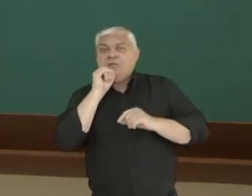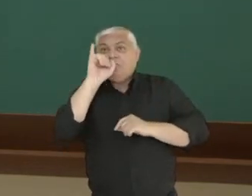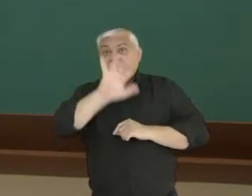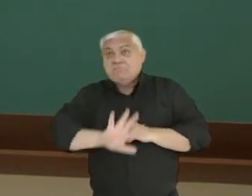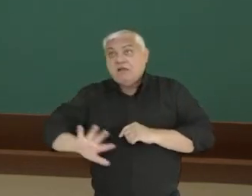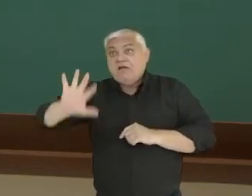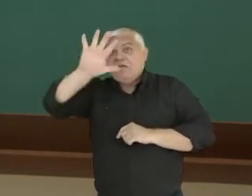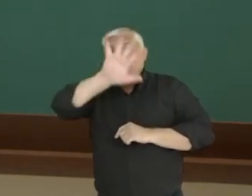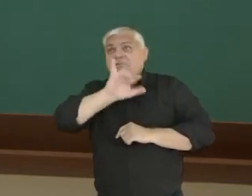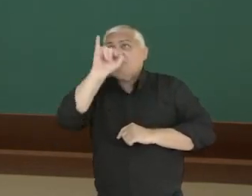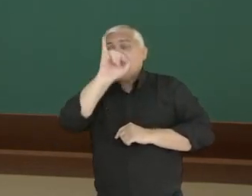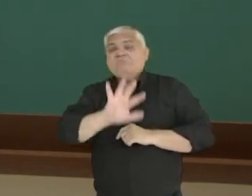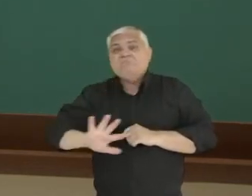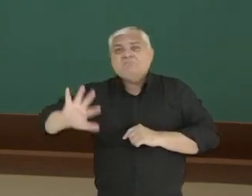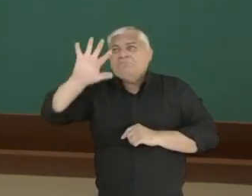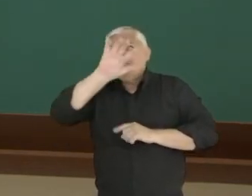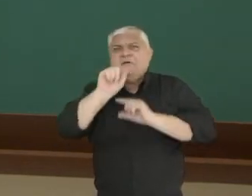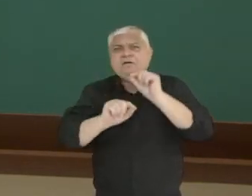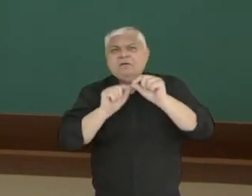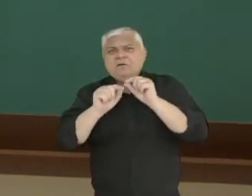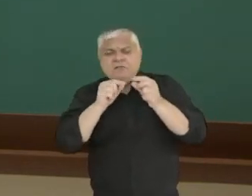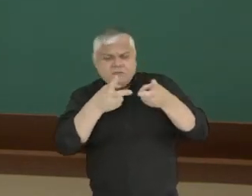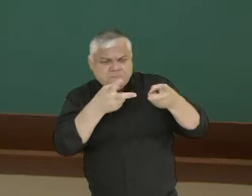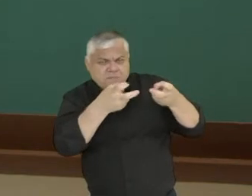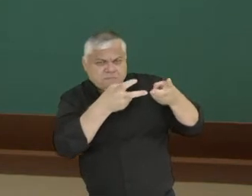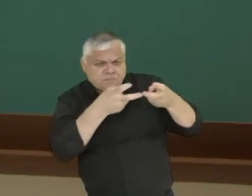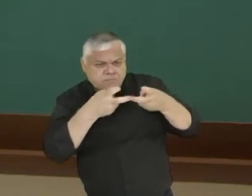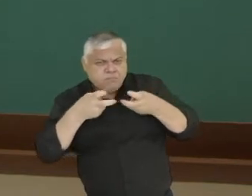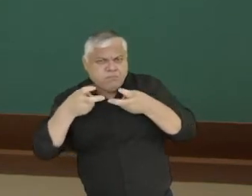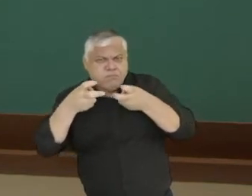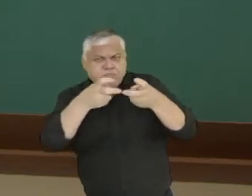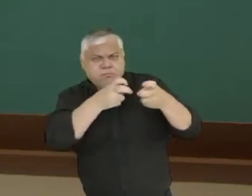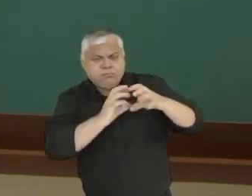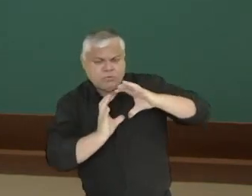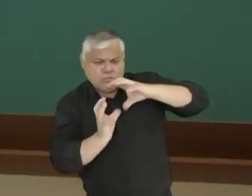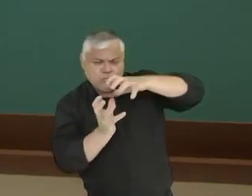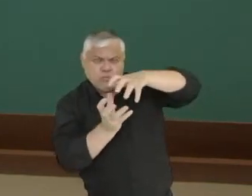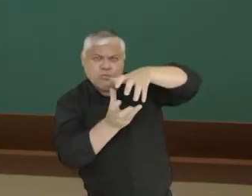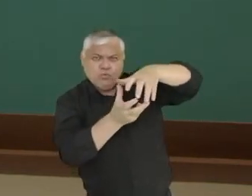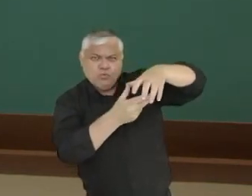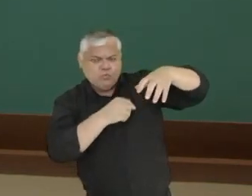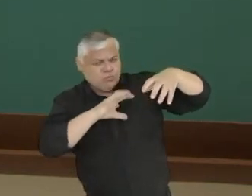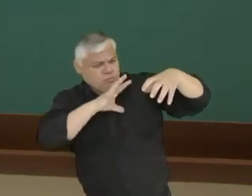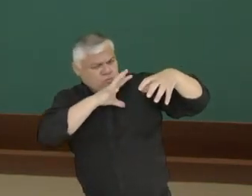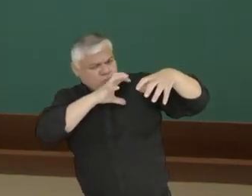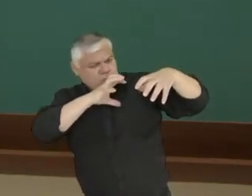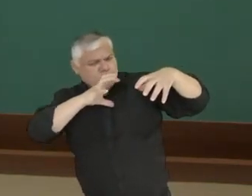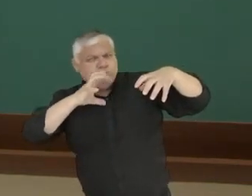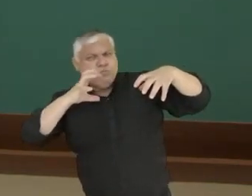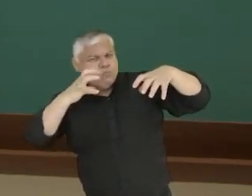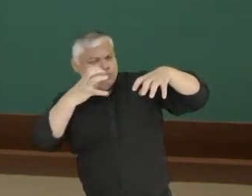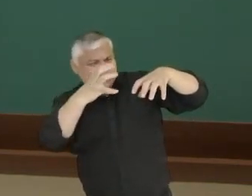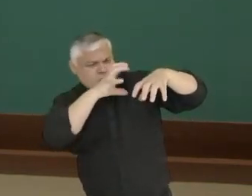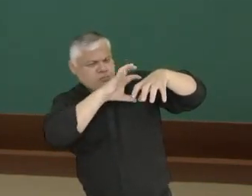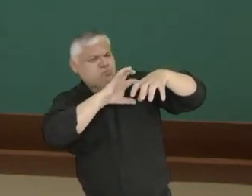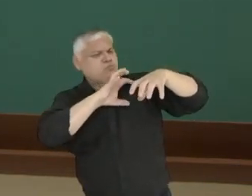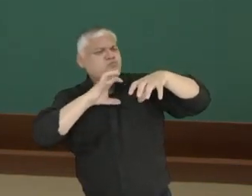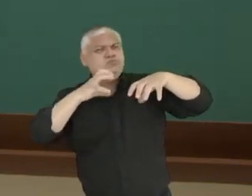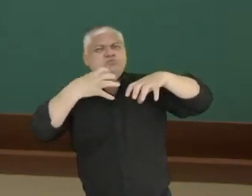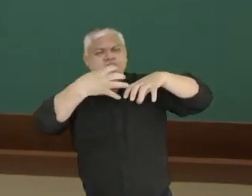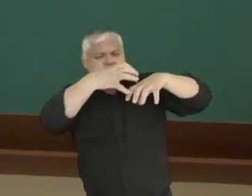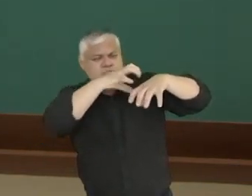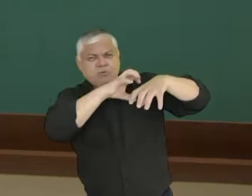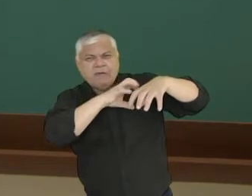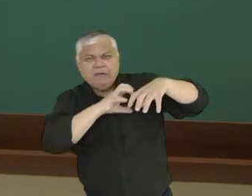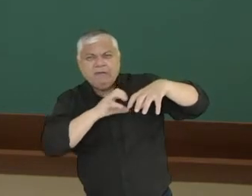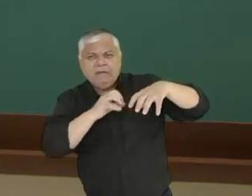são obtidas a partir de sensores instalados nos satélites, que fazem uma percepção, uma